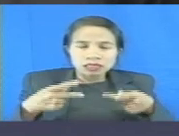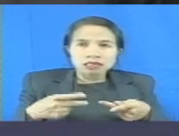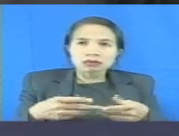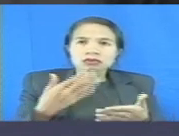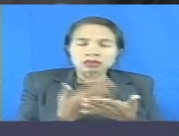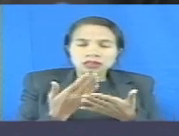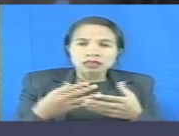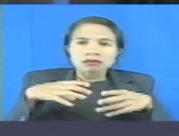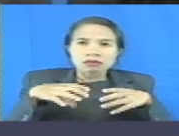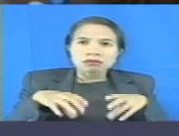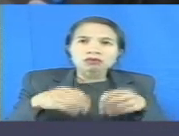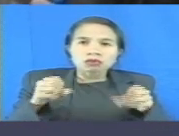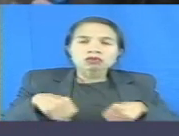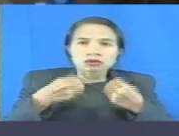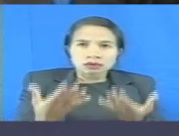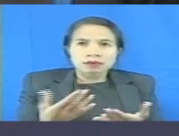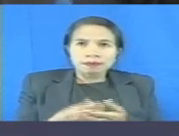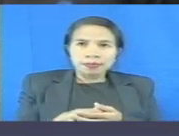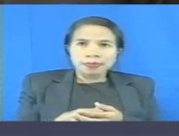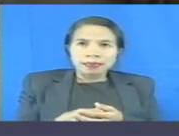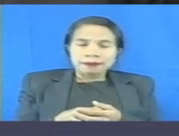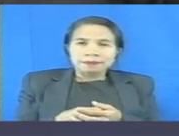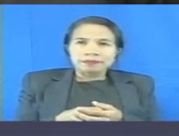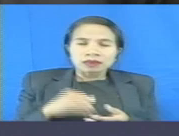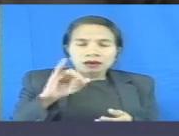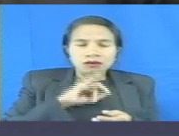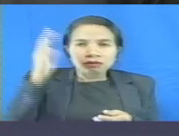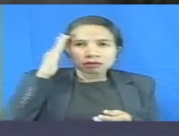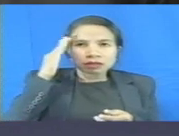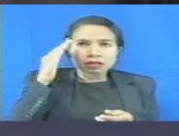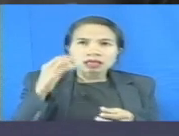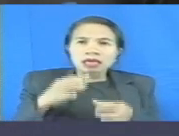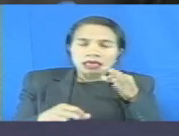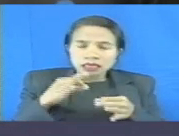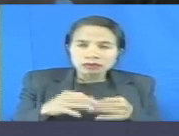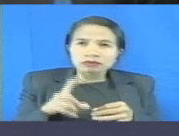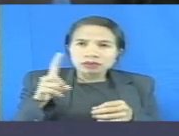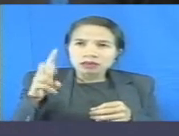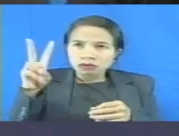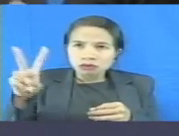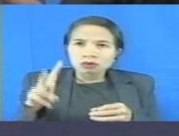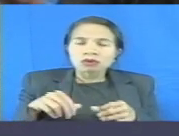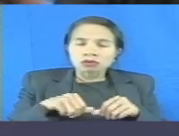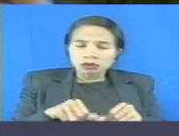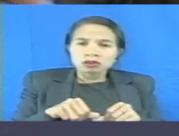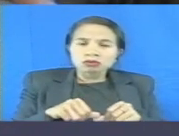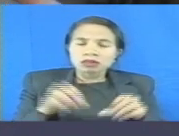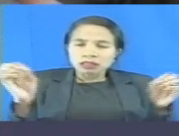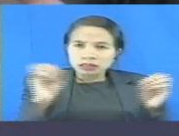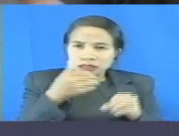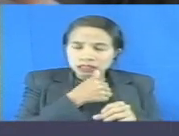papel esklusiva ai faiza nia nebe hau noin kataka kari ki ida rua continua sidau